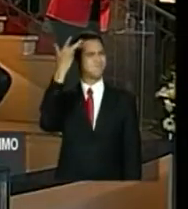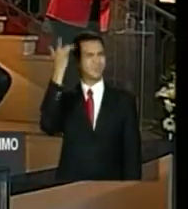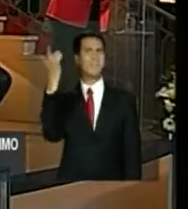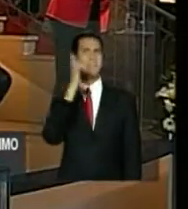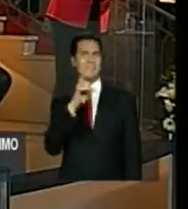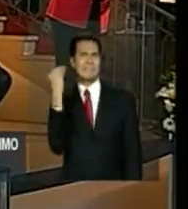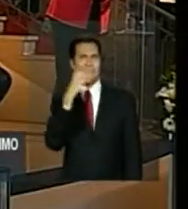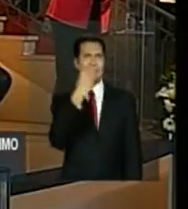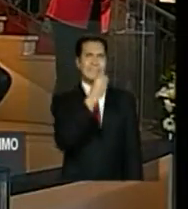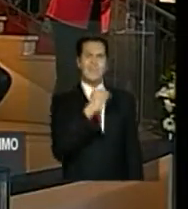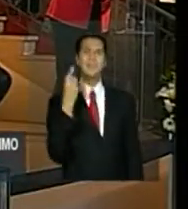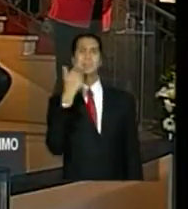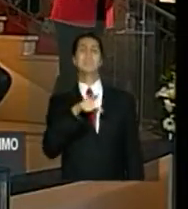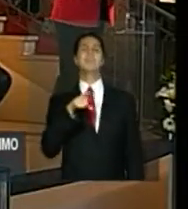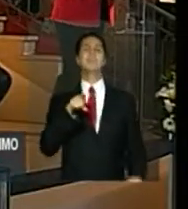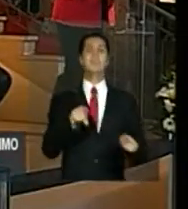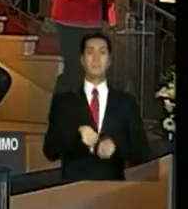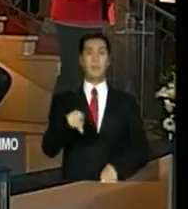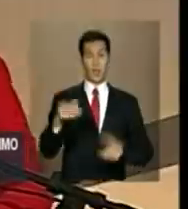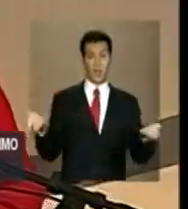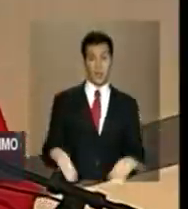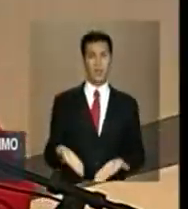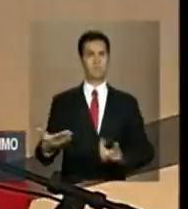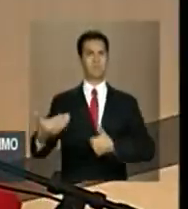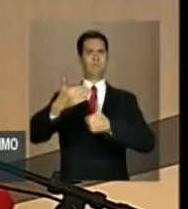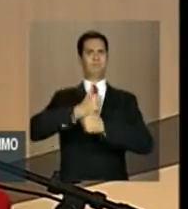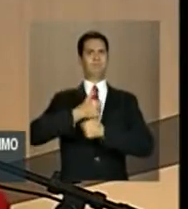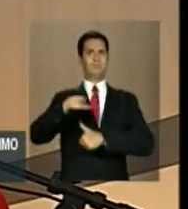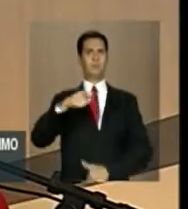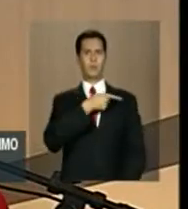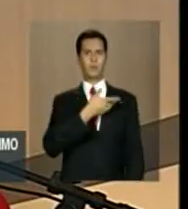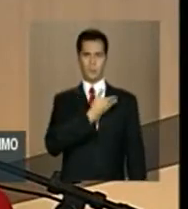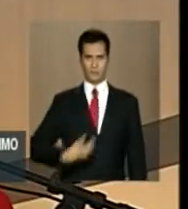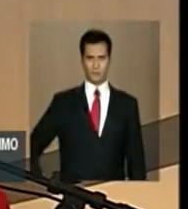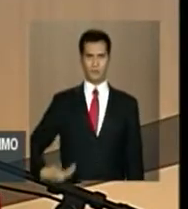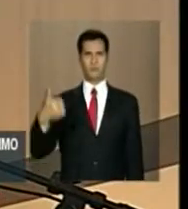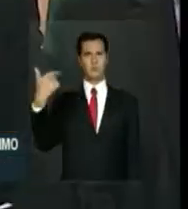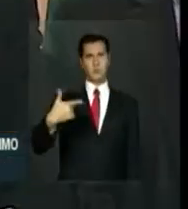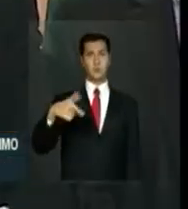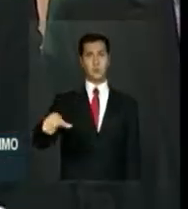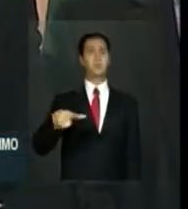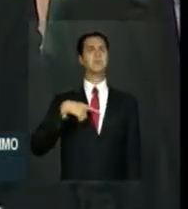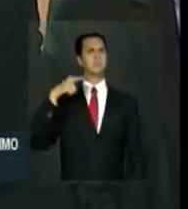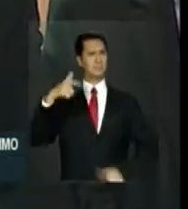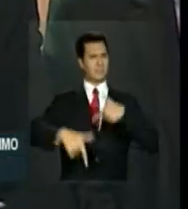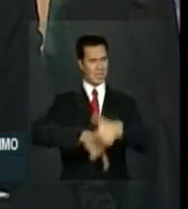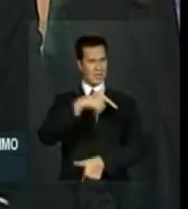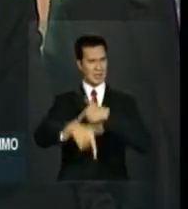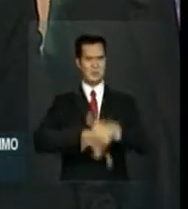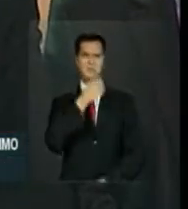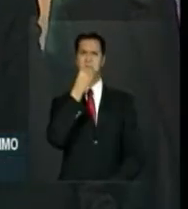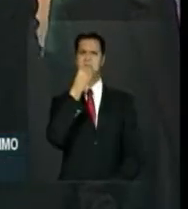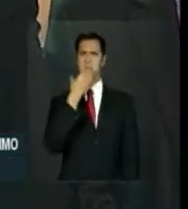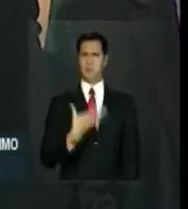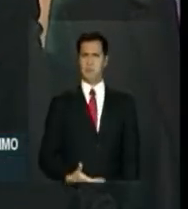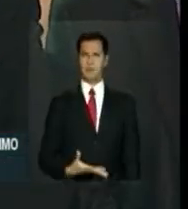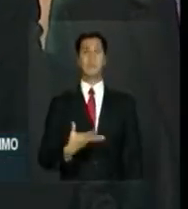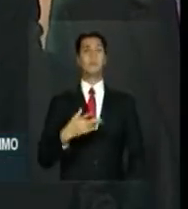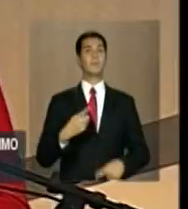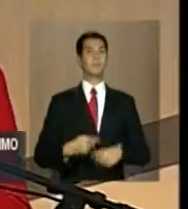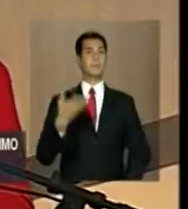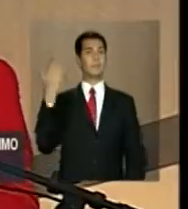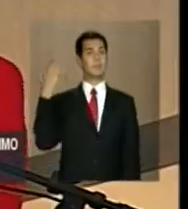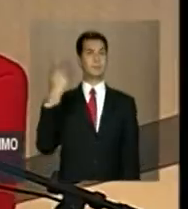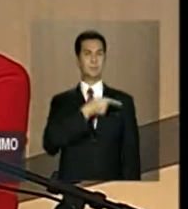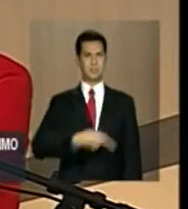que assumiu o governo do Estado, demonstrou ao longo desse tempo todo, a ponto do presidente